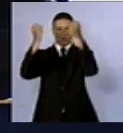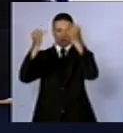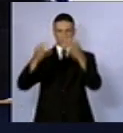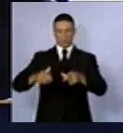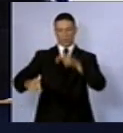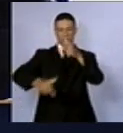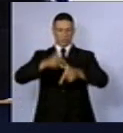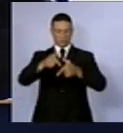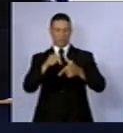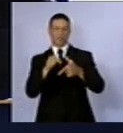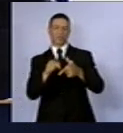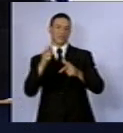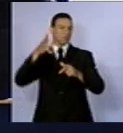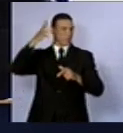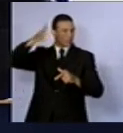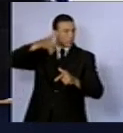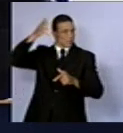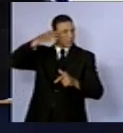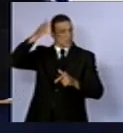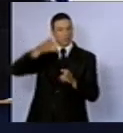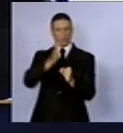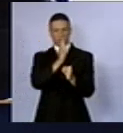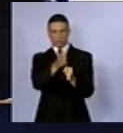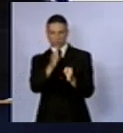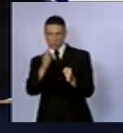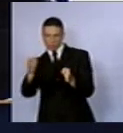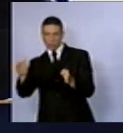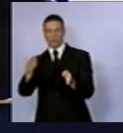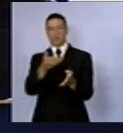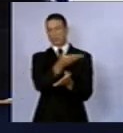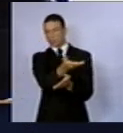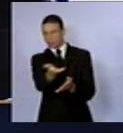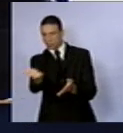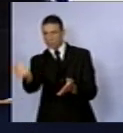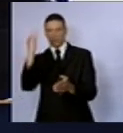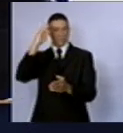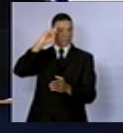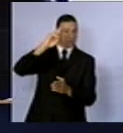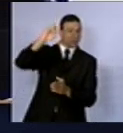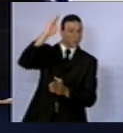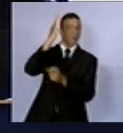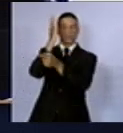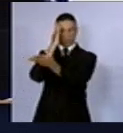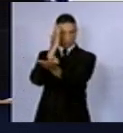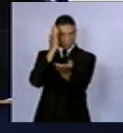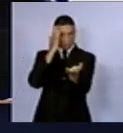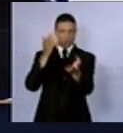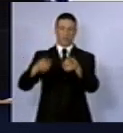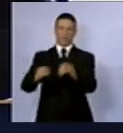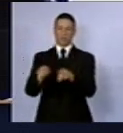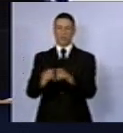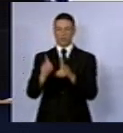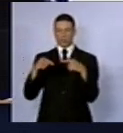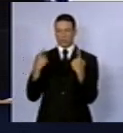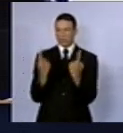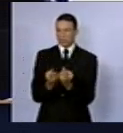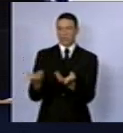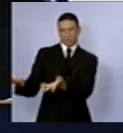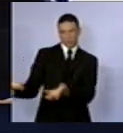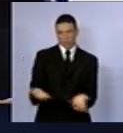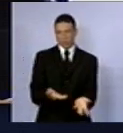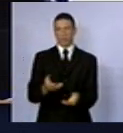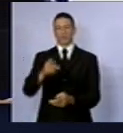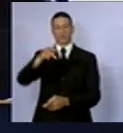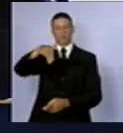trabalhos pela sequência que as senhoras e os senhores já tiveram acesso por parte do cerimonial passo a palavra então doutor